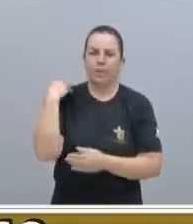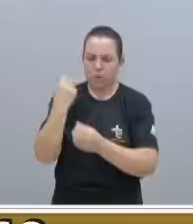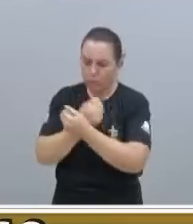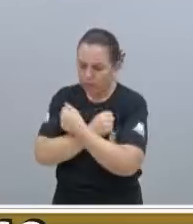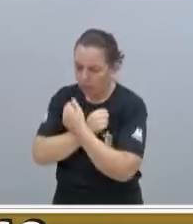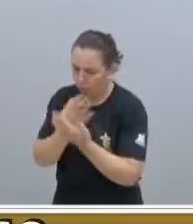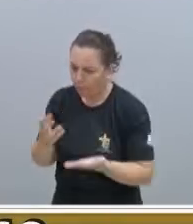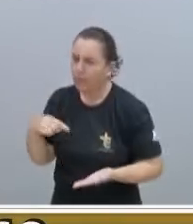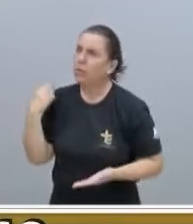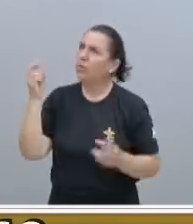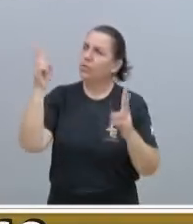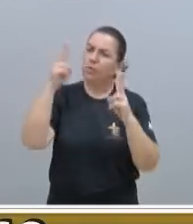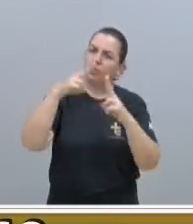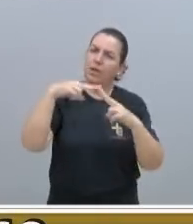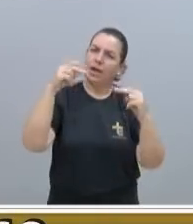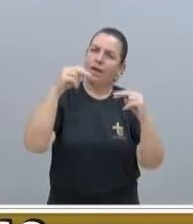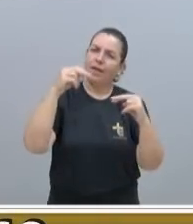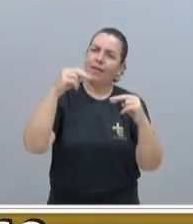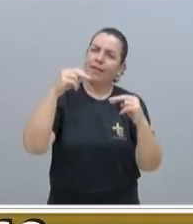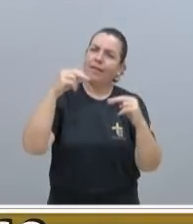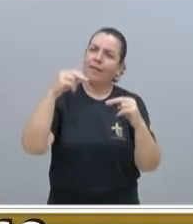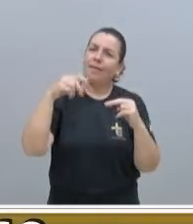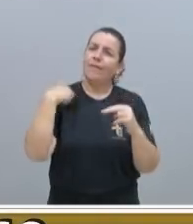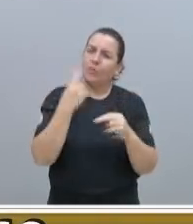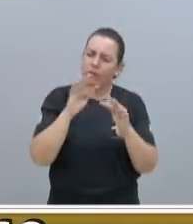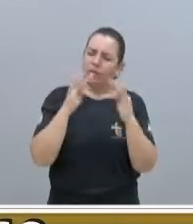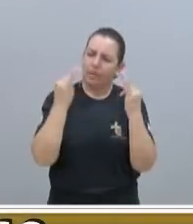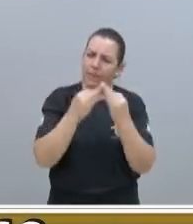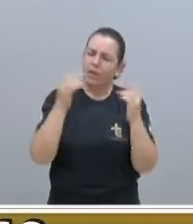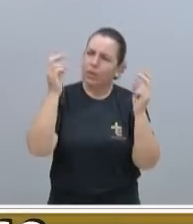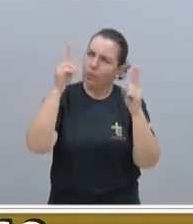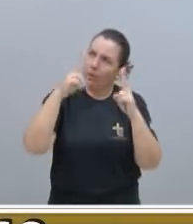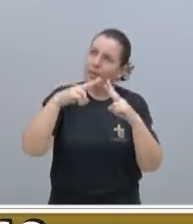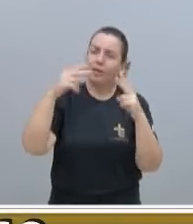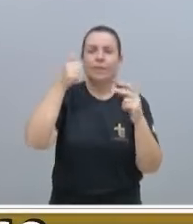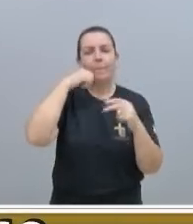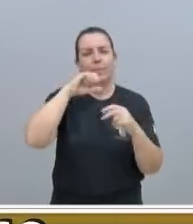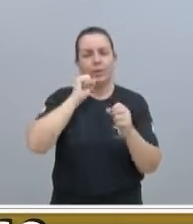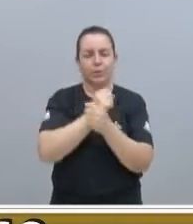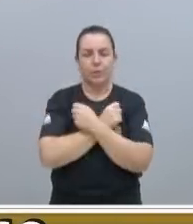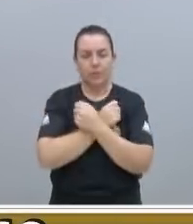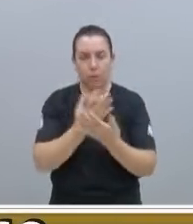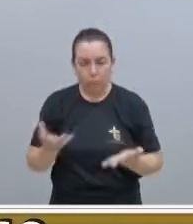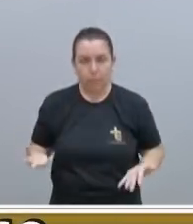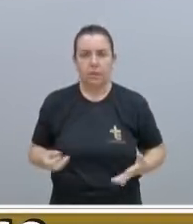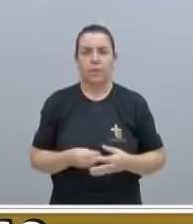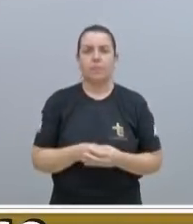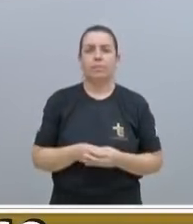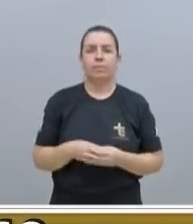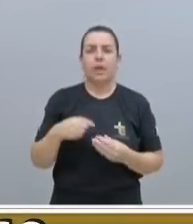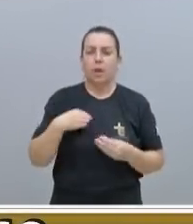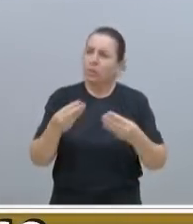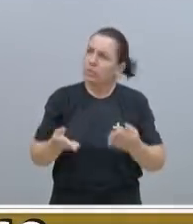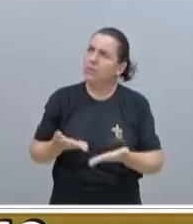o que você quer colocar a mãe da menina dos seus olhos eu coloco essa situação